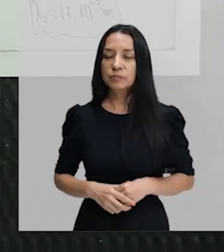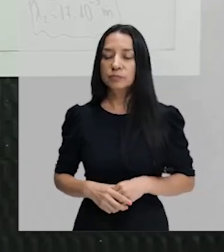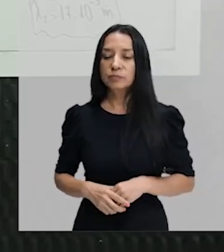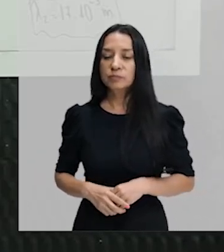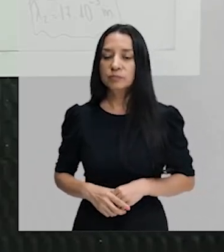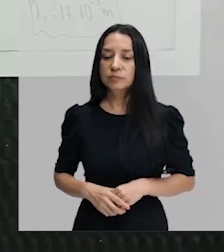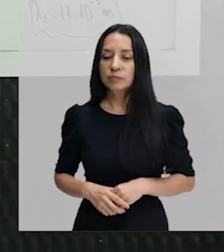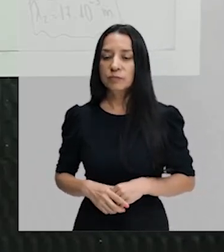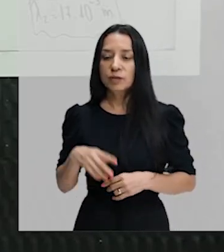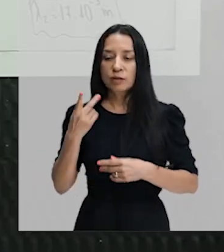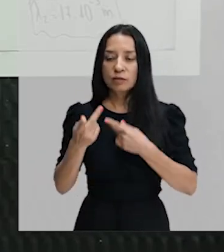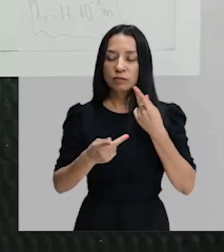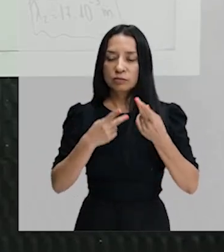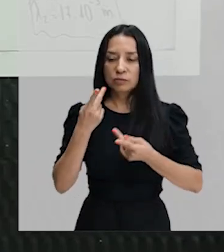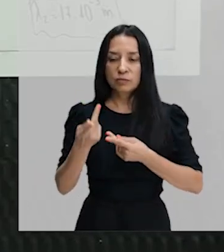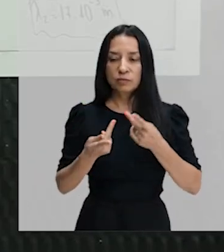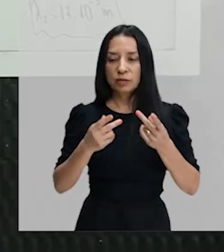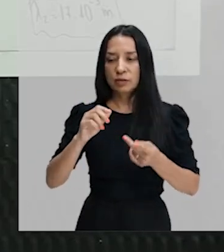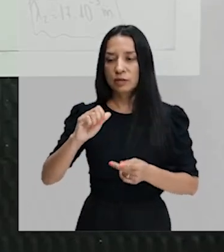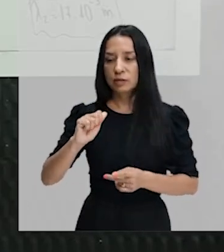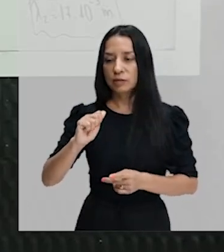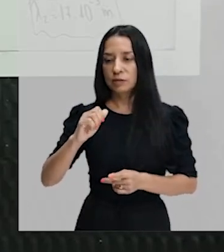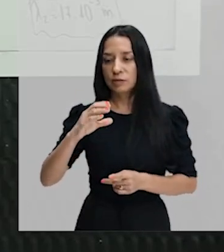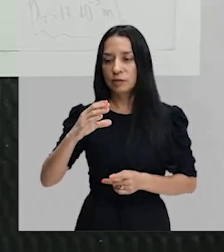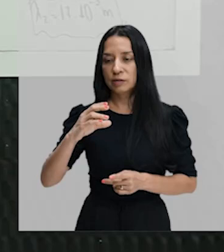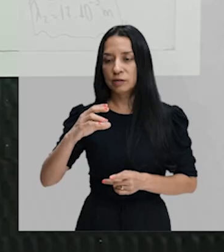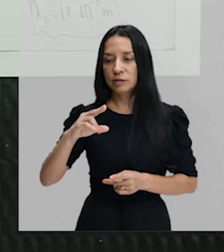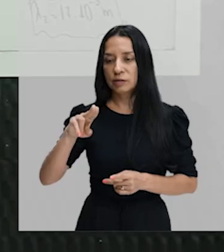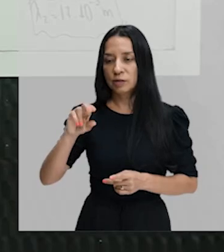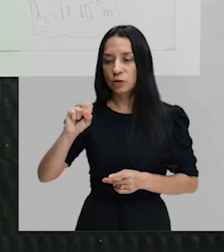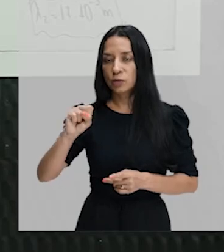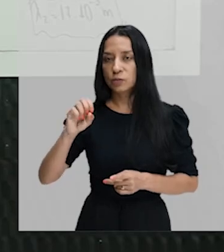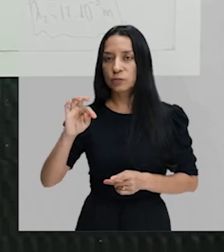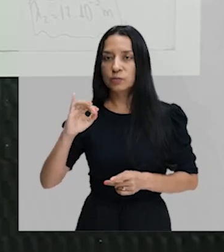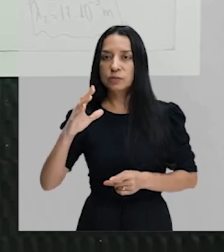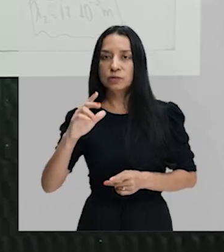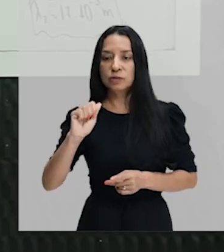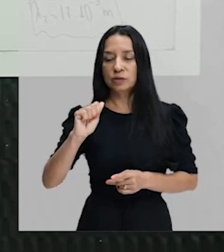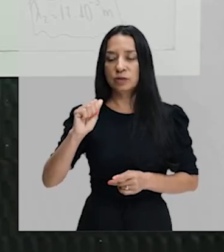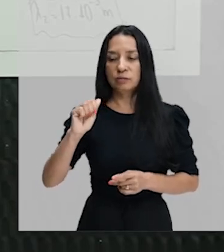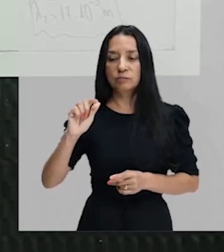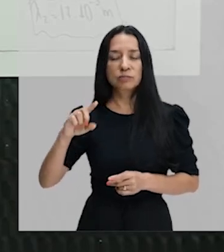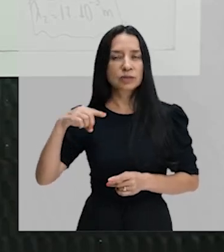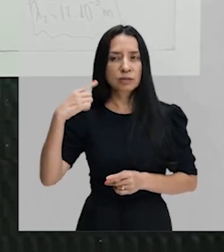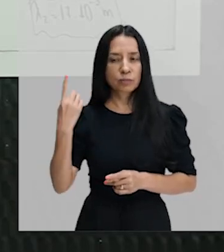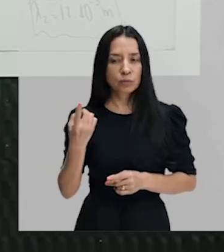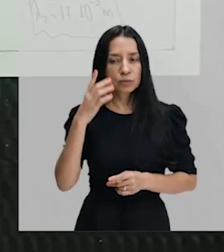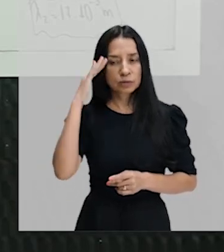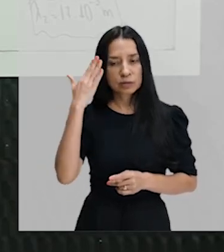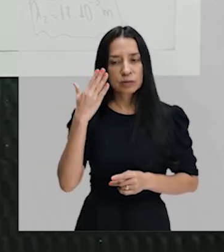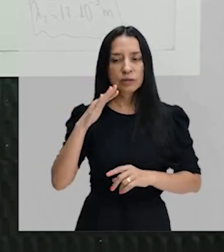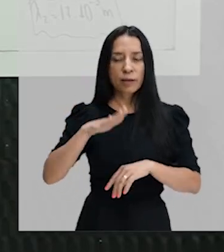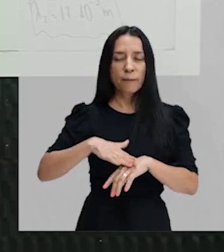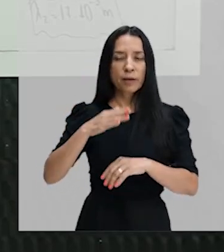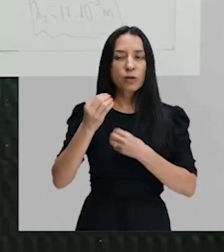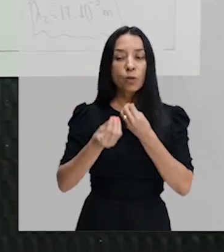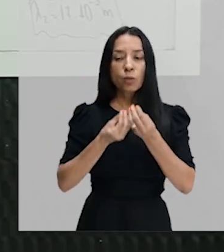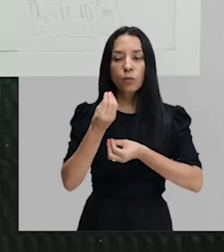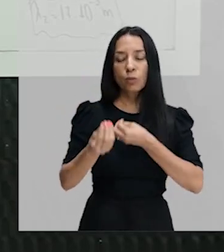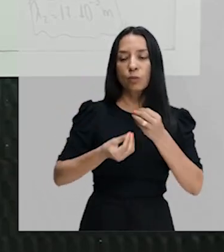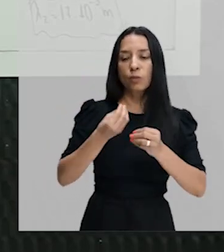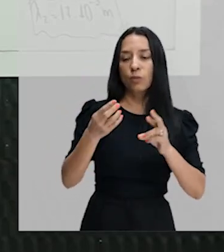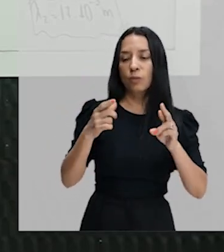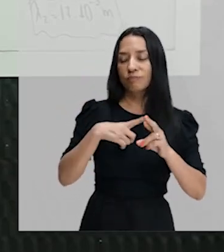nesse intervalo quando a gente for falar a partir de acústica um pouquinho lá para frente nós vamos entender melhor como é que se dá essa